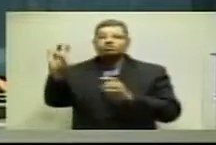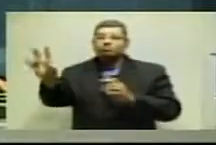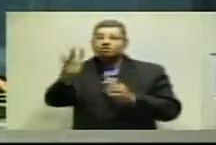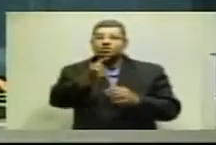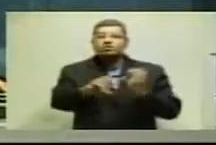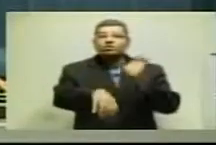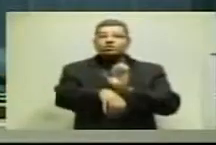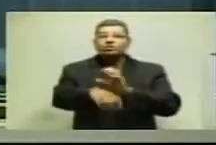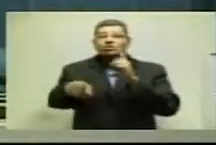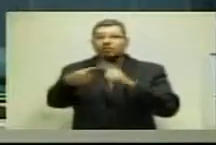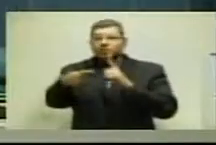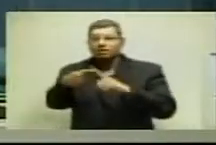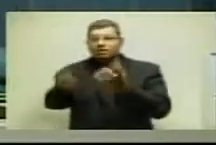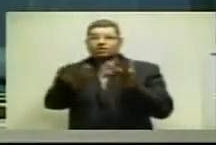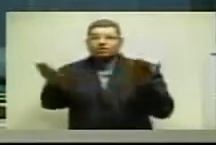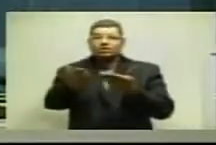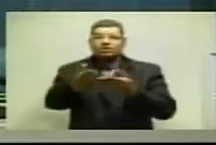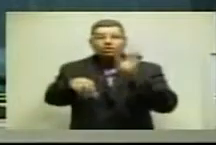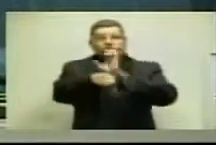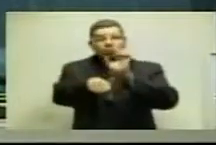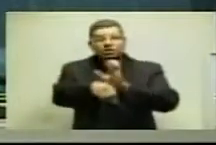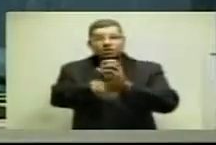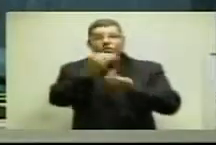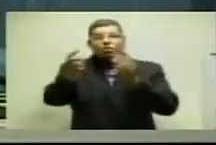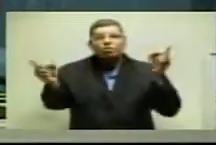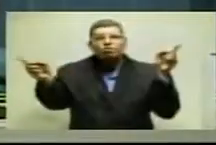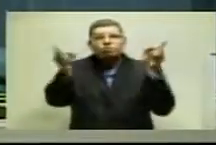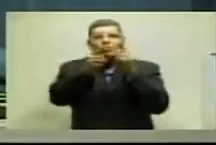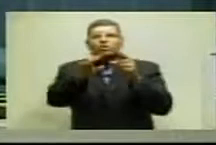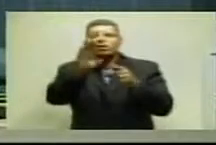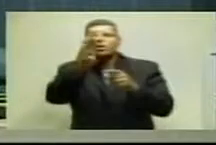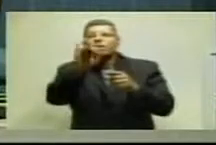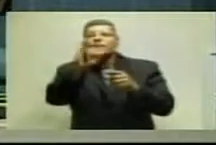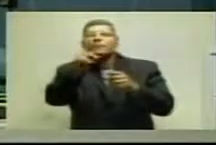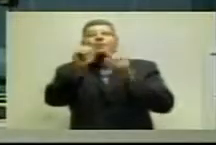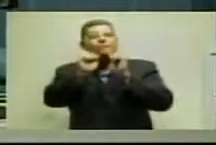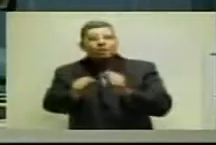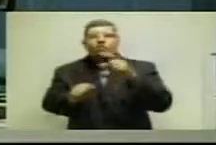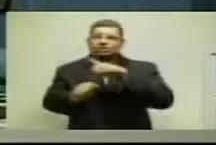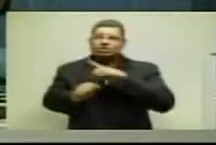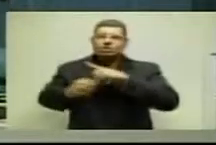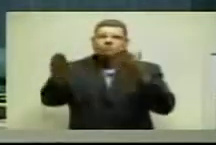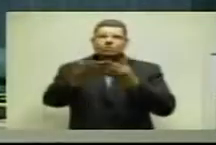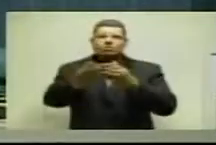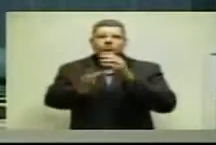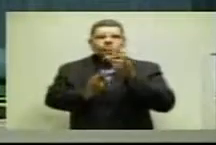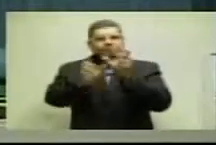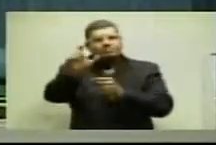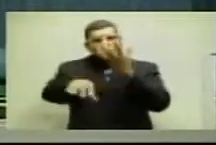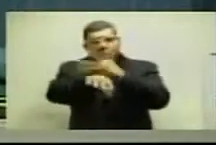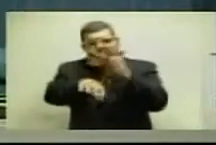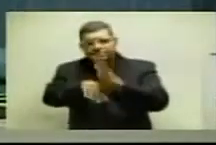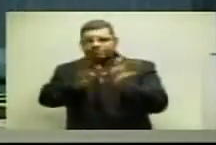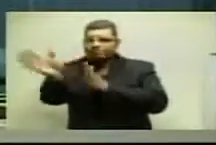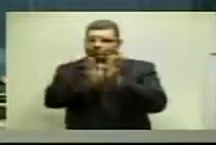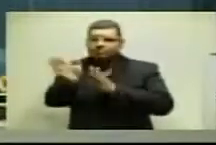estados. Portanto, que os estados com menor PIB possam ter uma